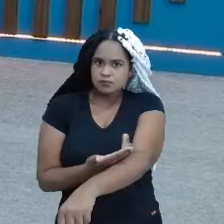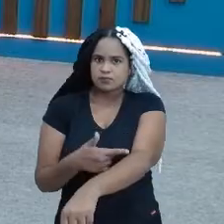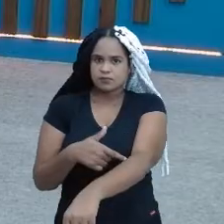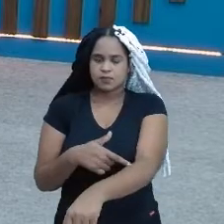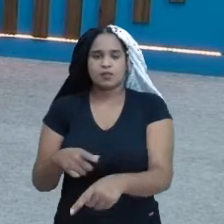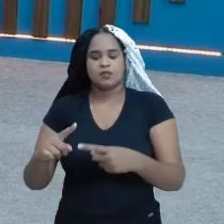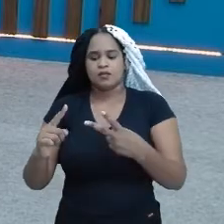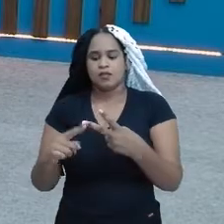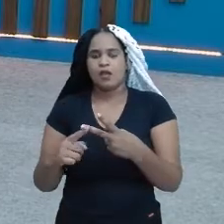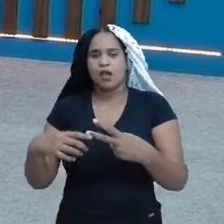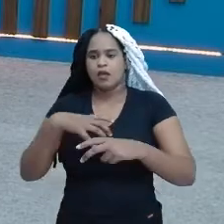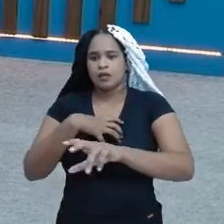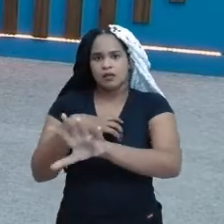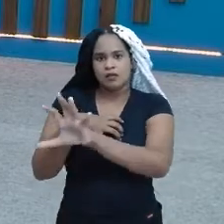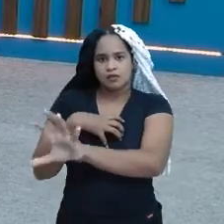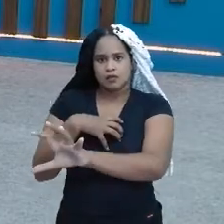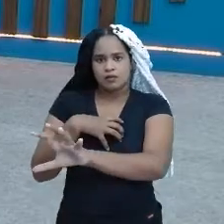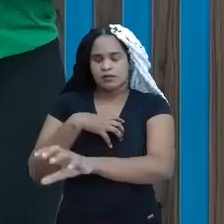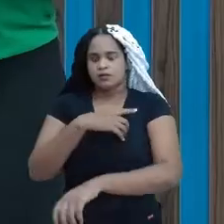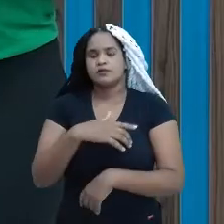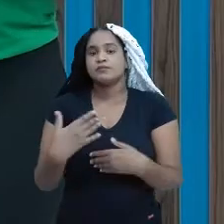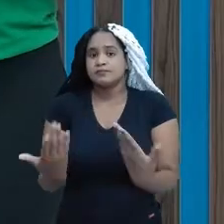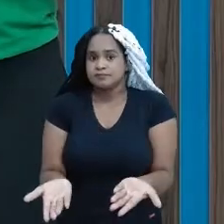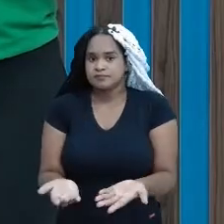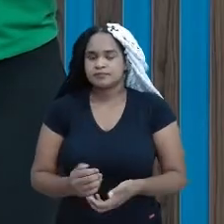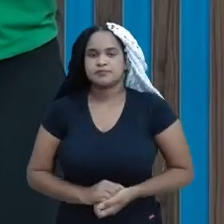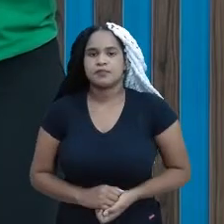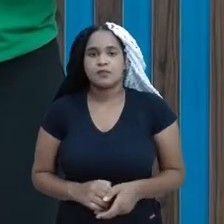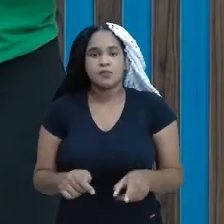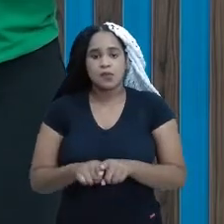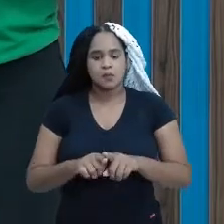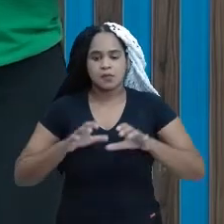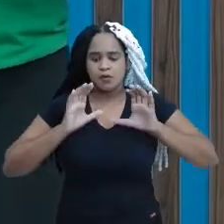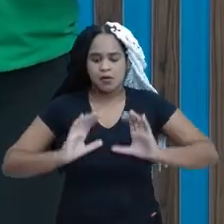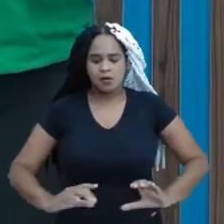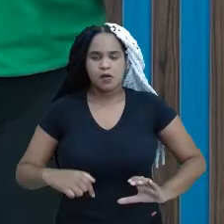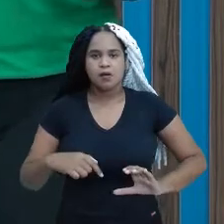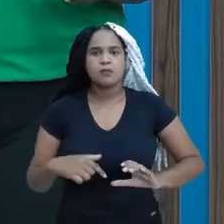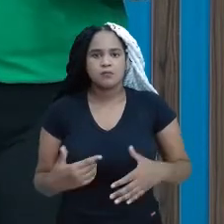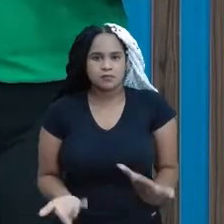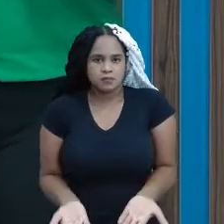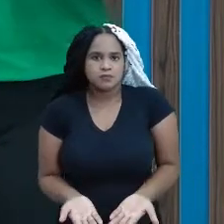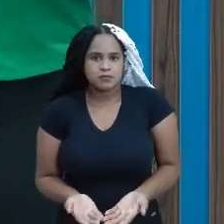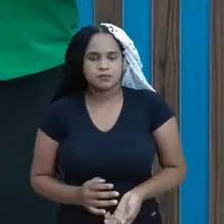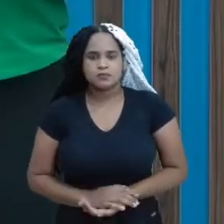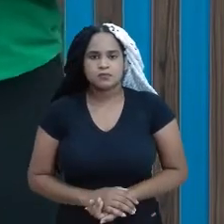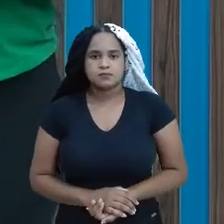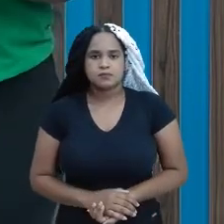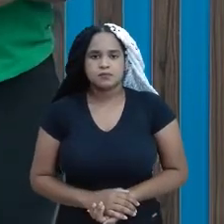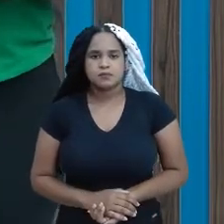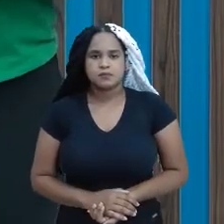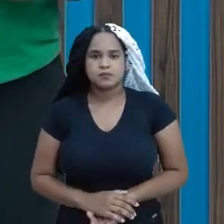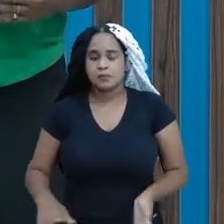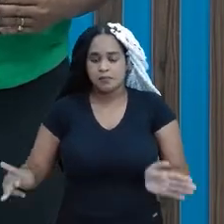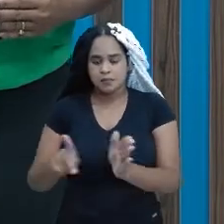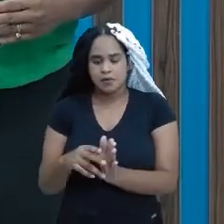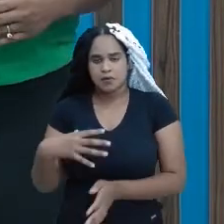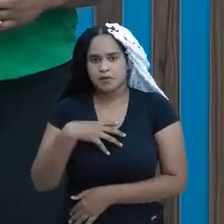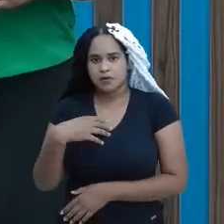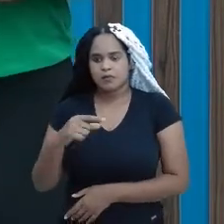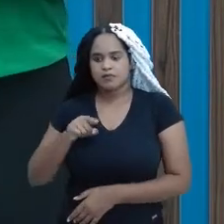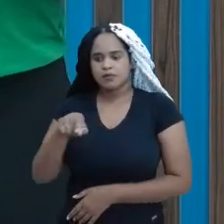desenvolvimento afetivo. Então, o comportamento, a configuração do filho em